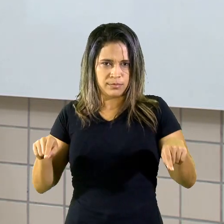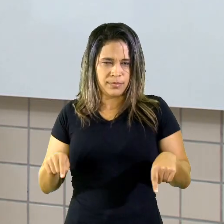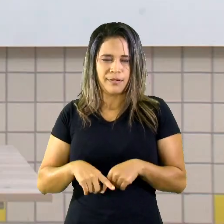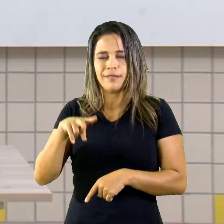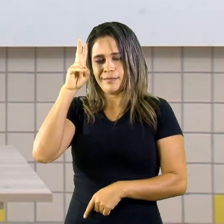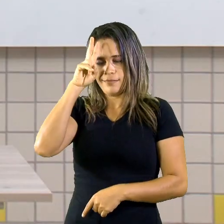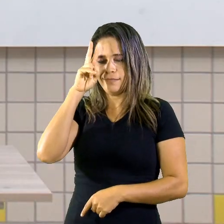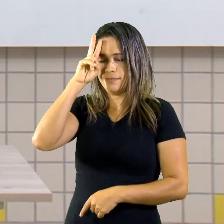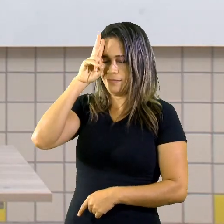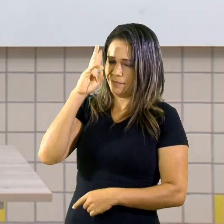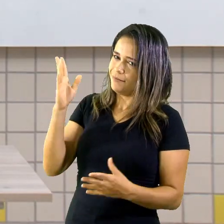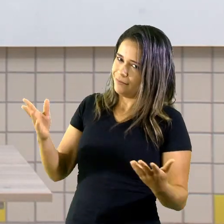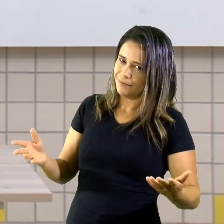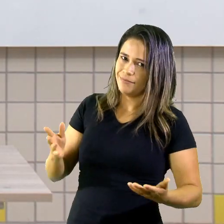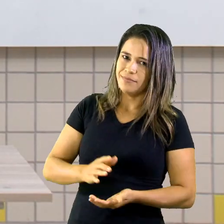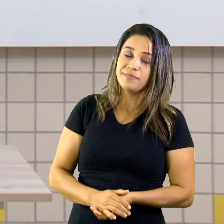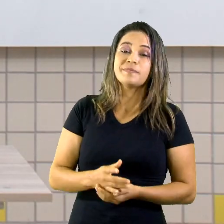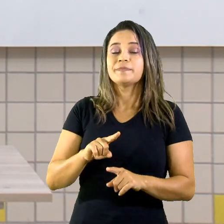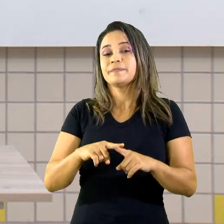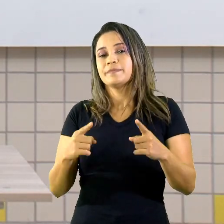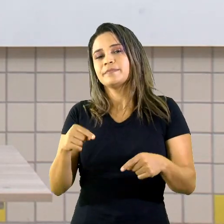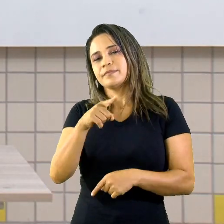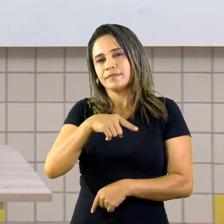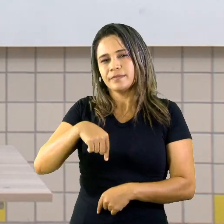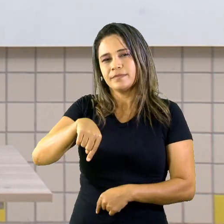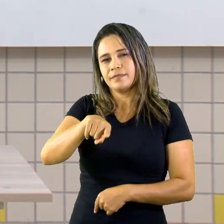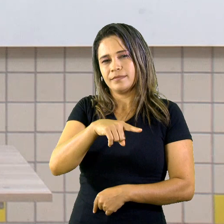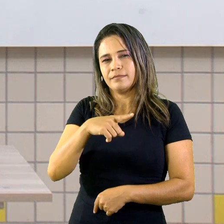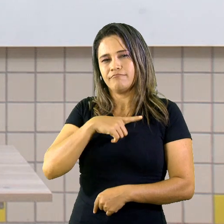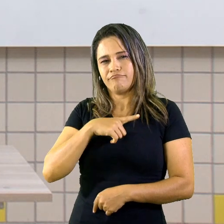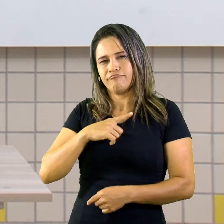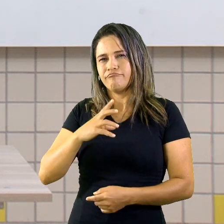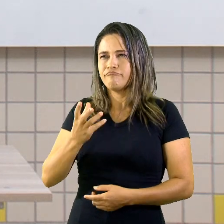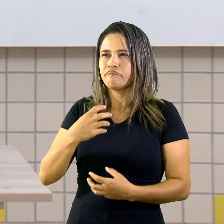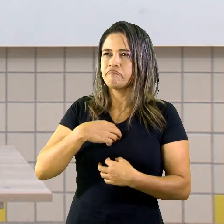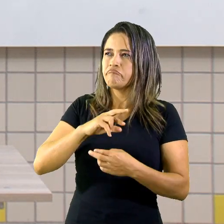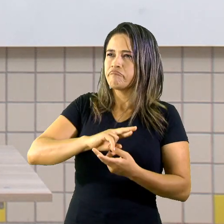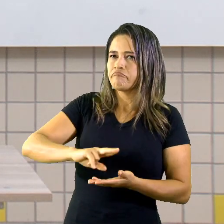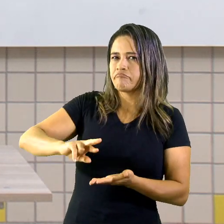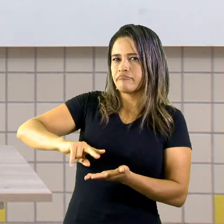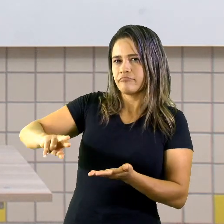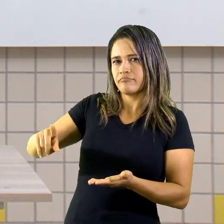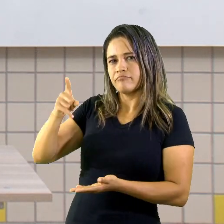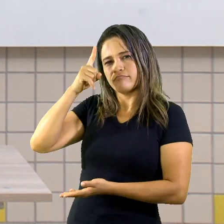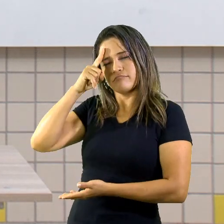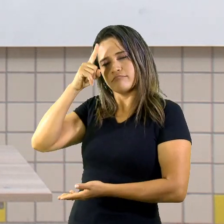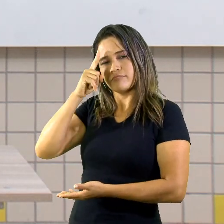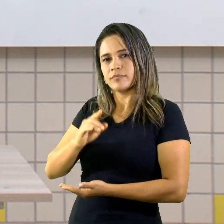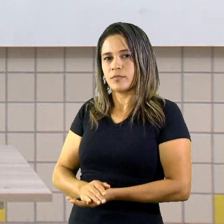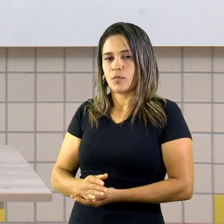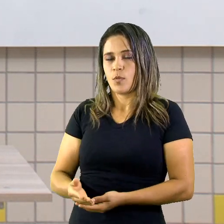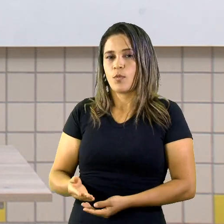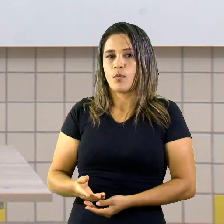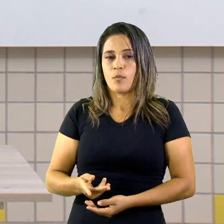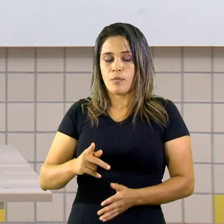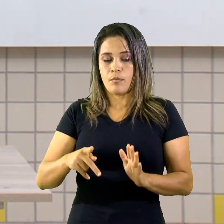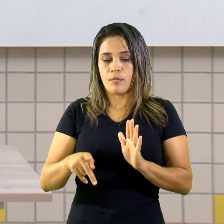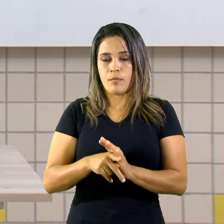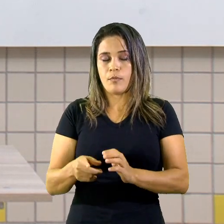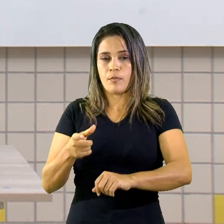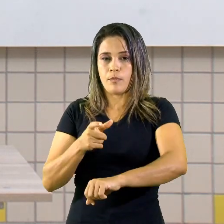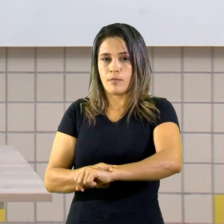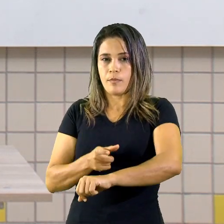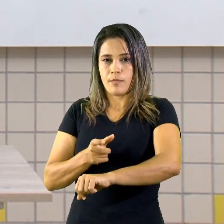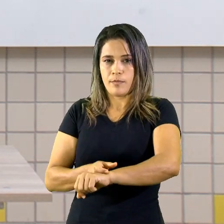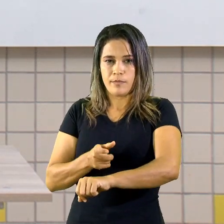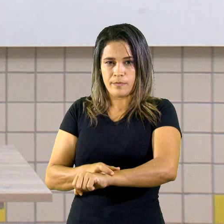história. Mas o círculo a gente encontra em várias situações do nosso dia a dia. Por exemplo, o meu relógio aqui, o corpo do meu